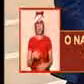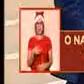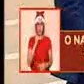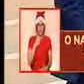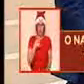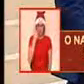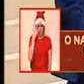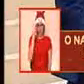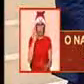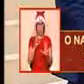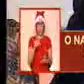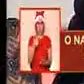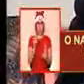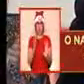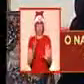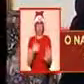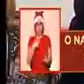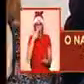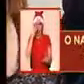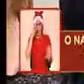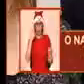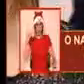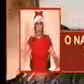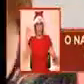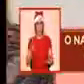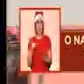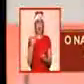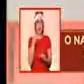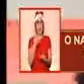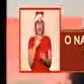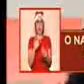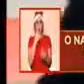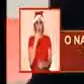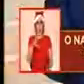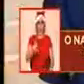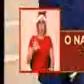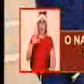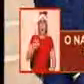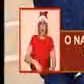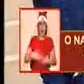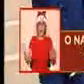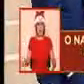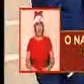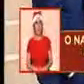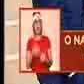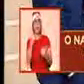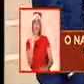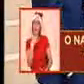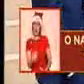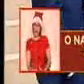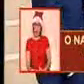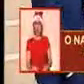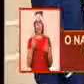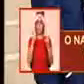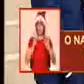dia 9 de fevereiro. Mas já fizeste 35, não me engano. Já fiz. Não tarda nada, está a tombar para os 40. Muito bem, um bom Natal, Fernando. Uma